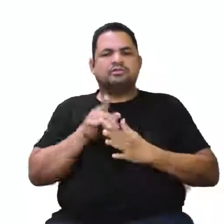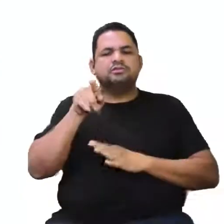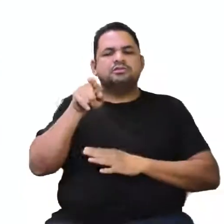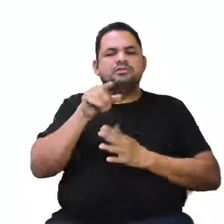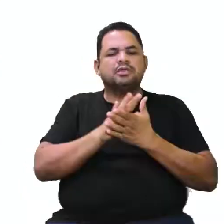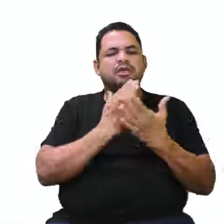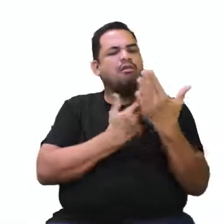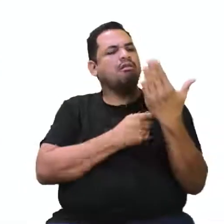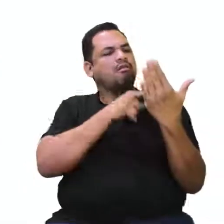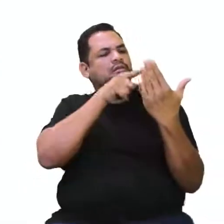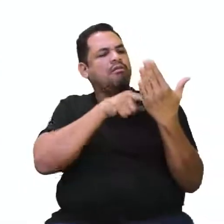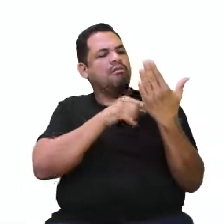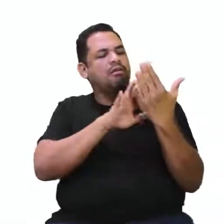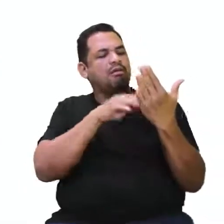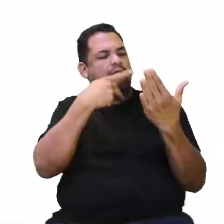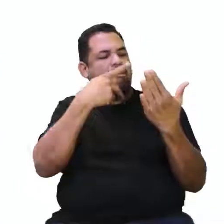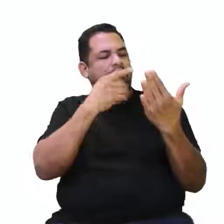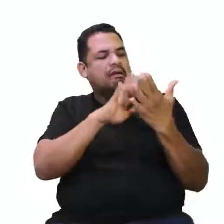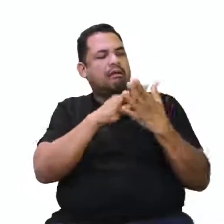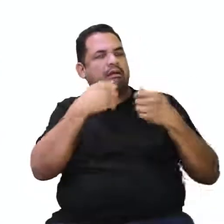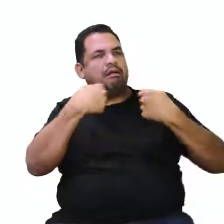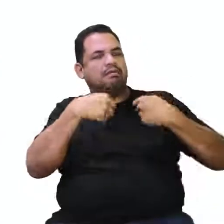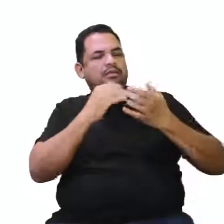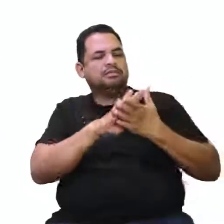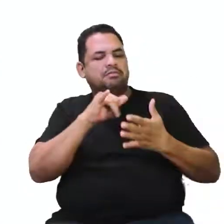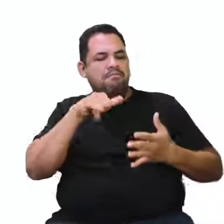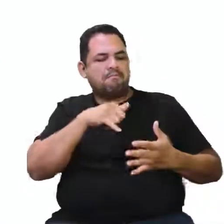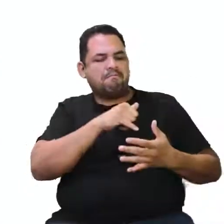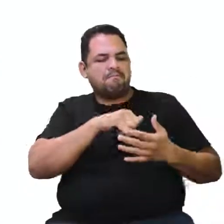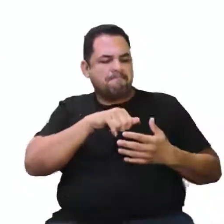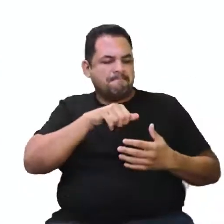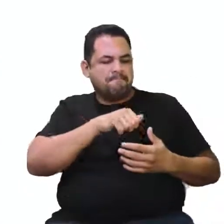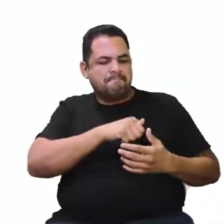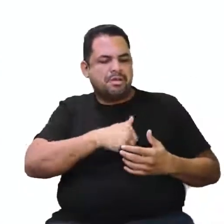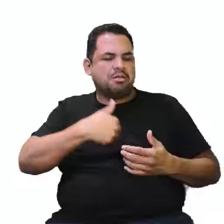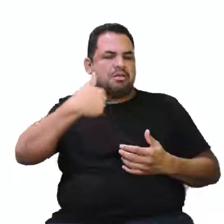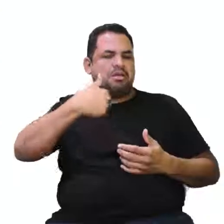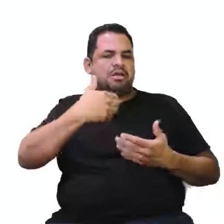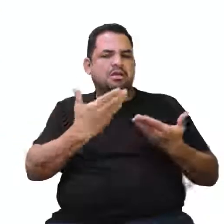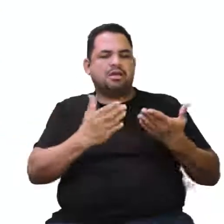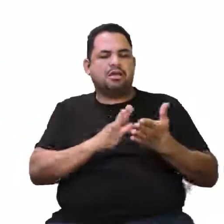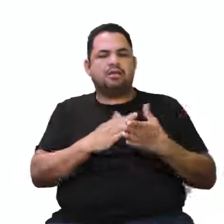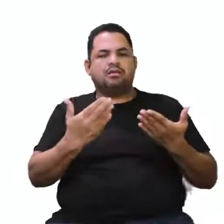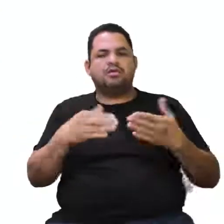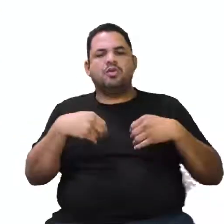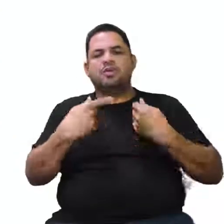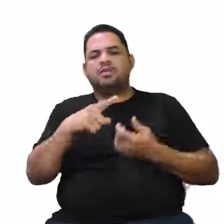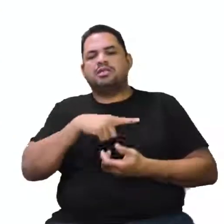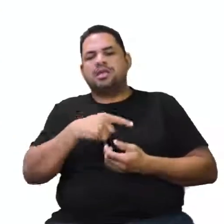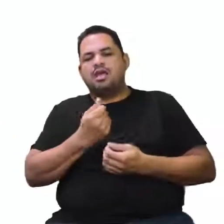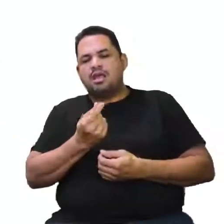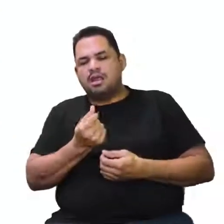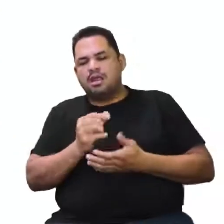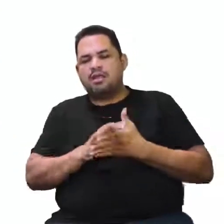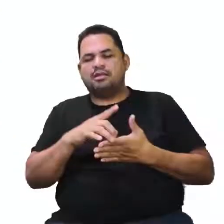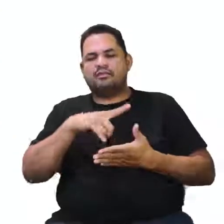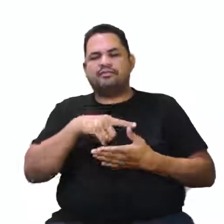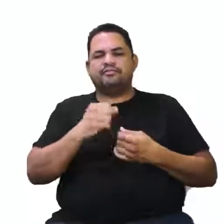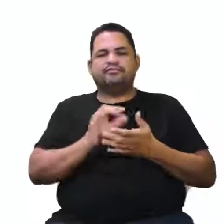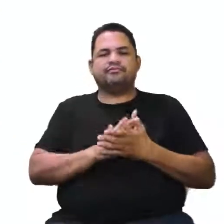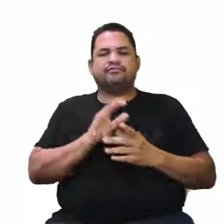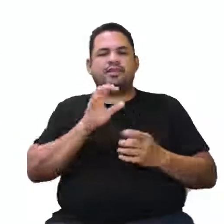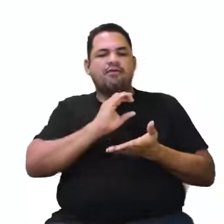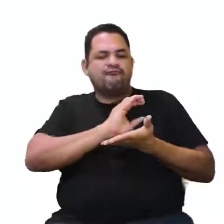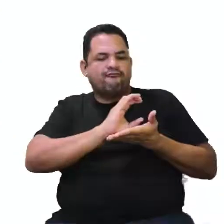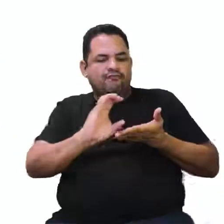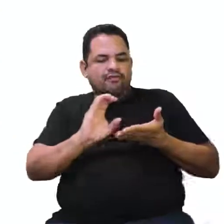do espelho aí e fala, não, preciso melhorar aqui, fazer uma plástica acolá. Quando eu tiver grana, quando eu tiver dinheiro, eu vou